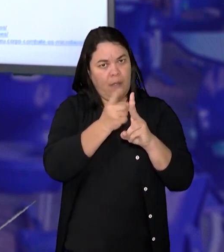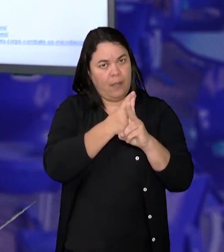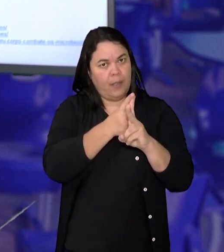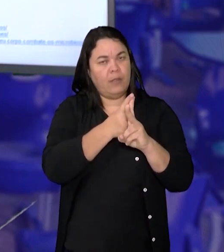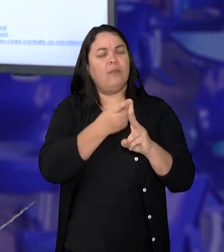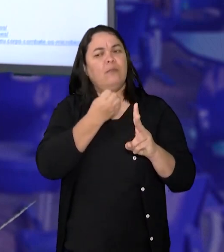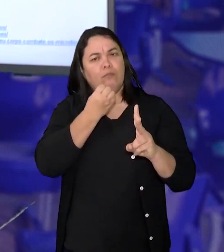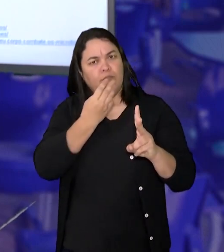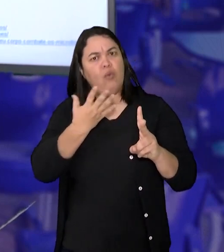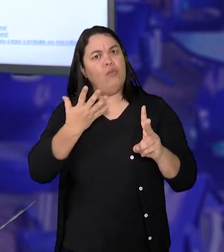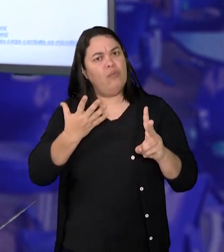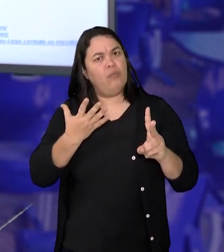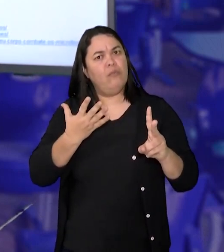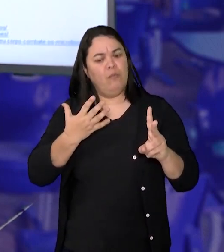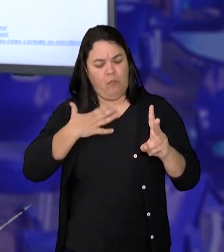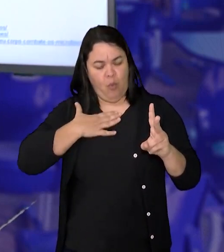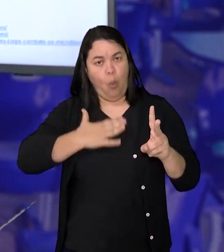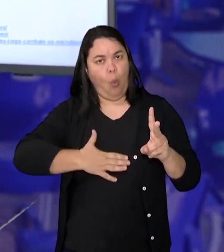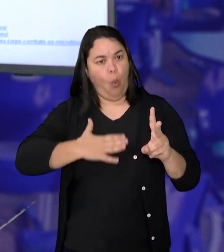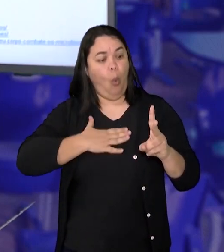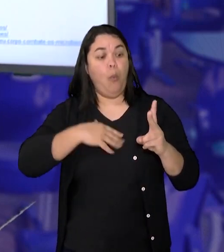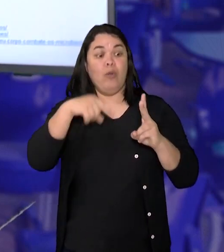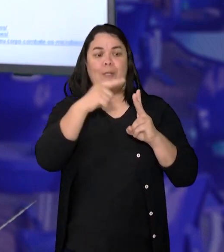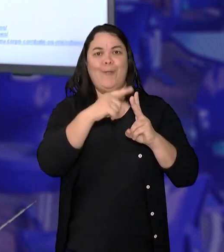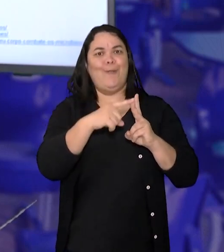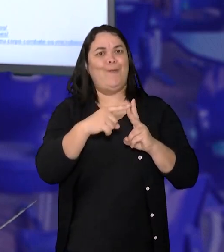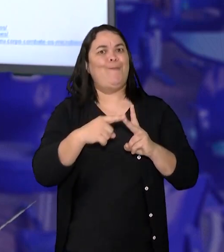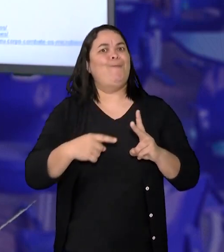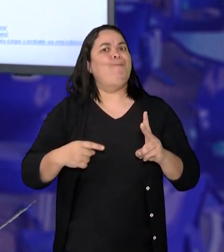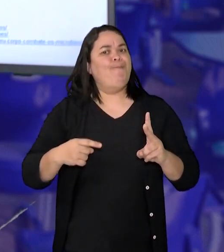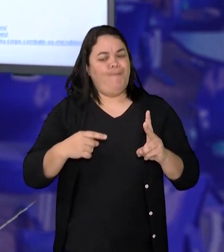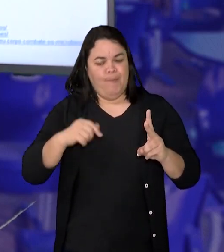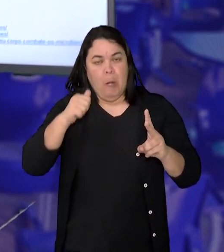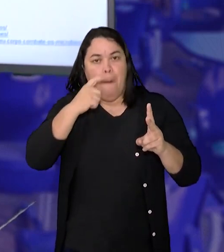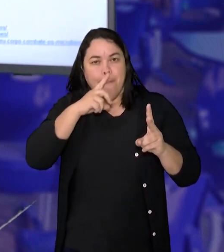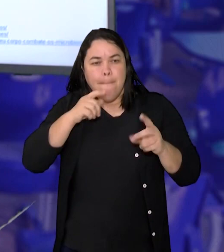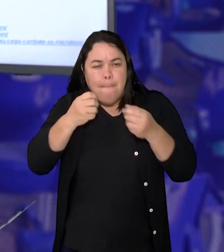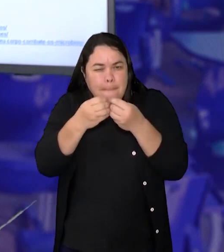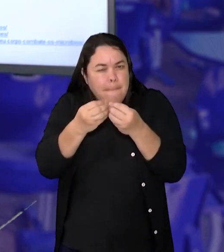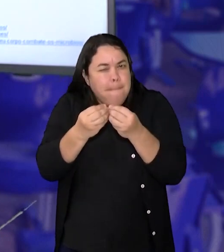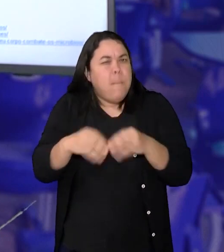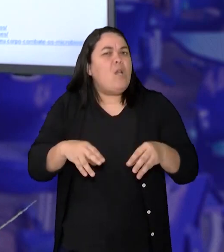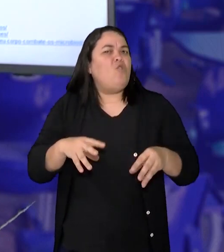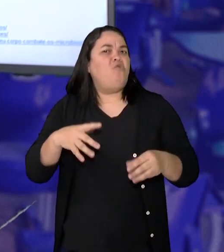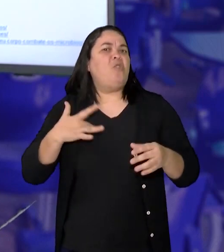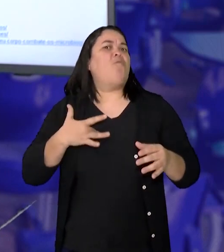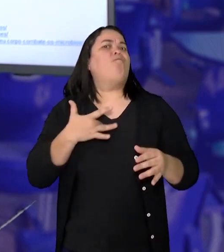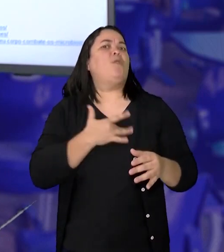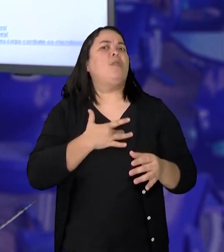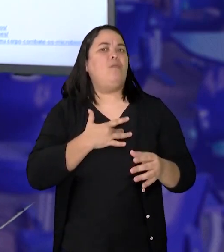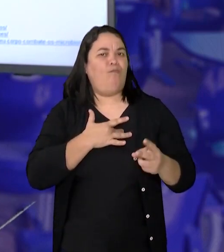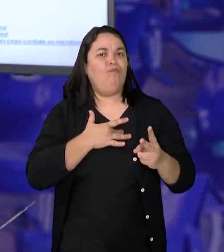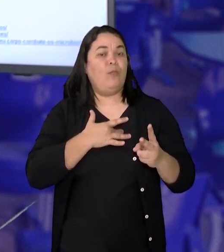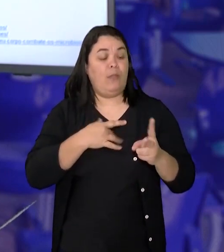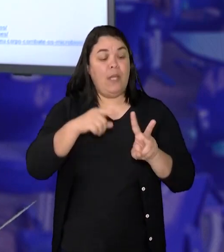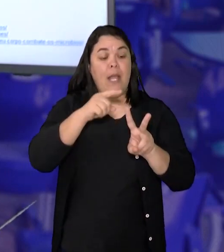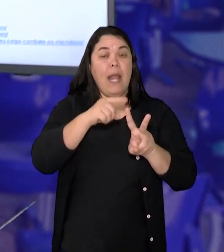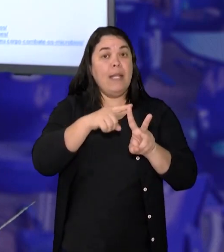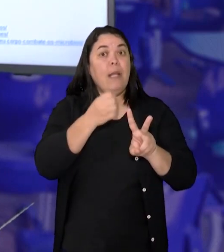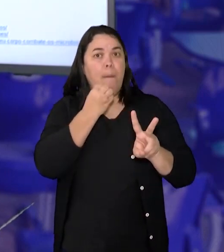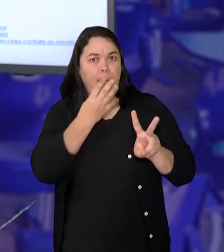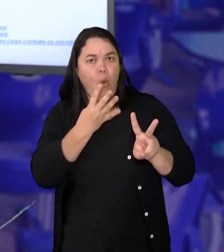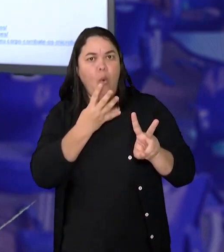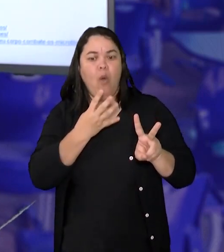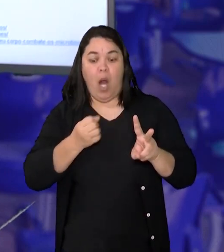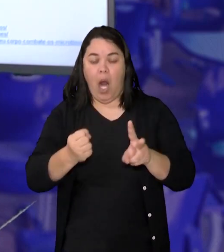micróbios que fazem bem à saúde e os micróbios que fazem mal à saúde. Os que fazem bem, eles nos ajudam a